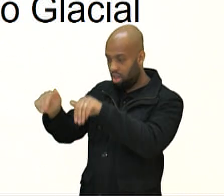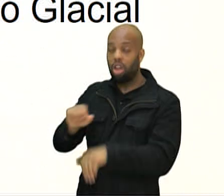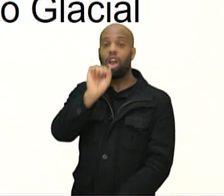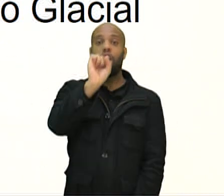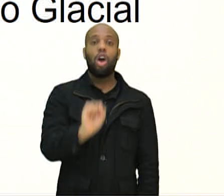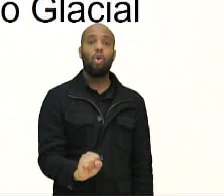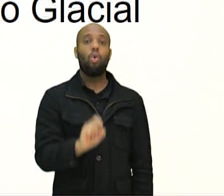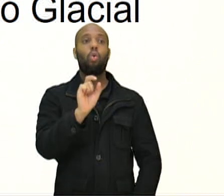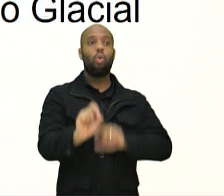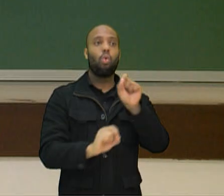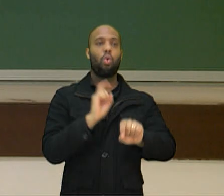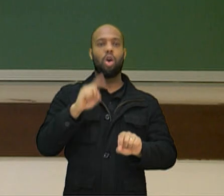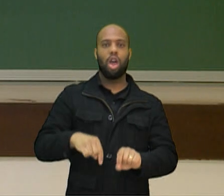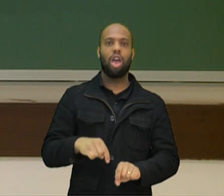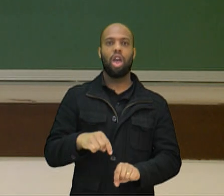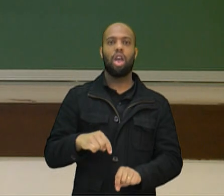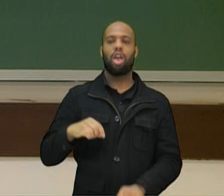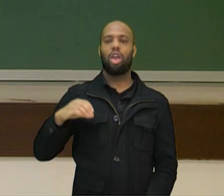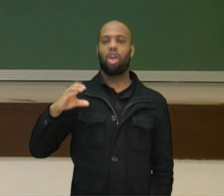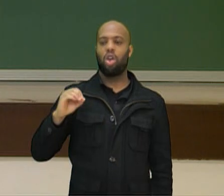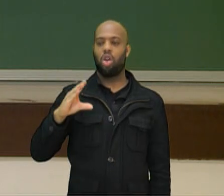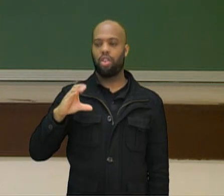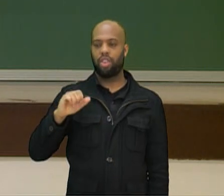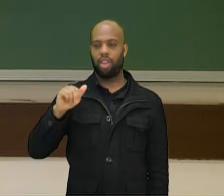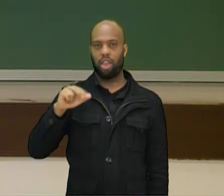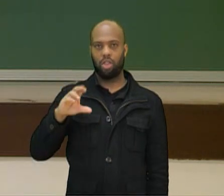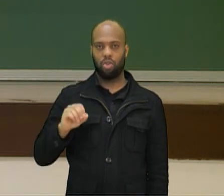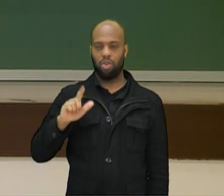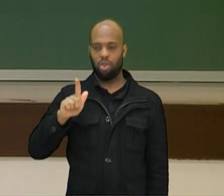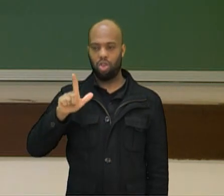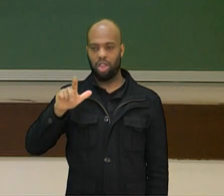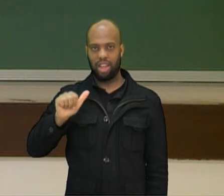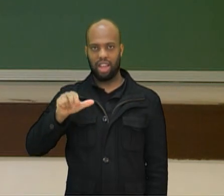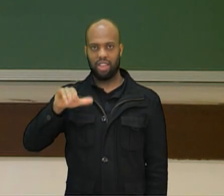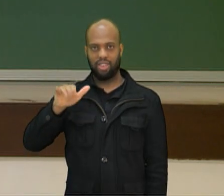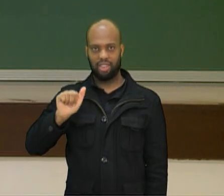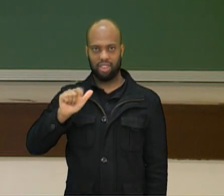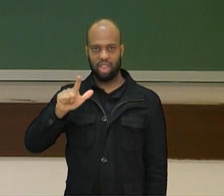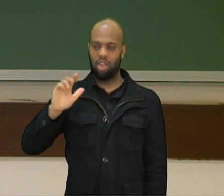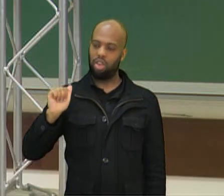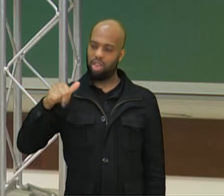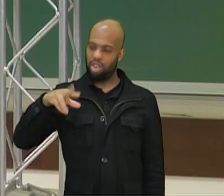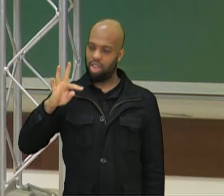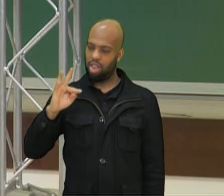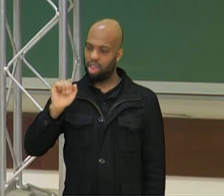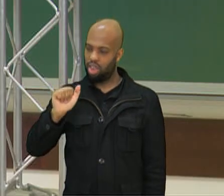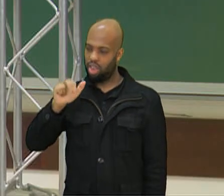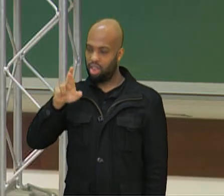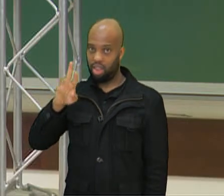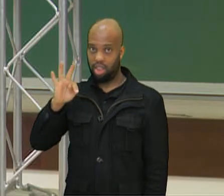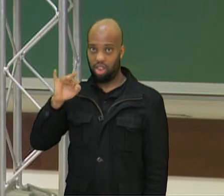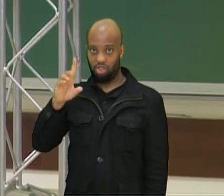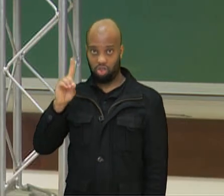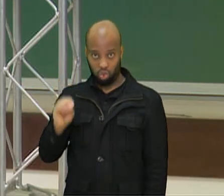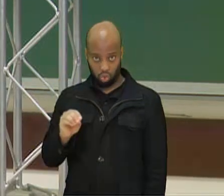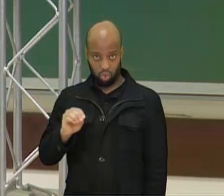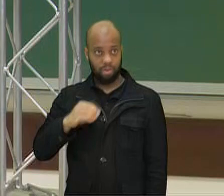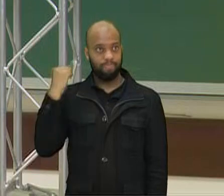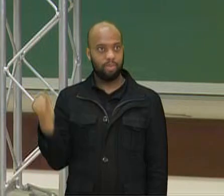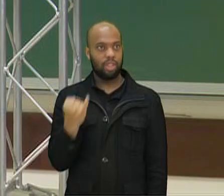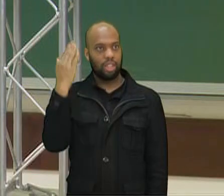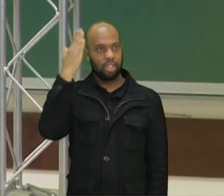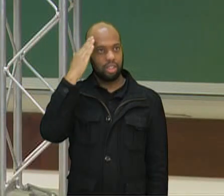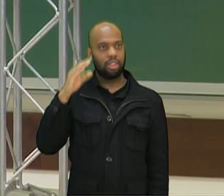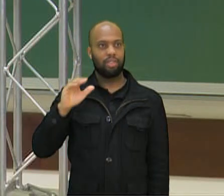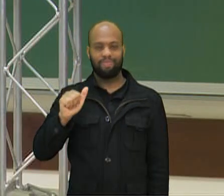pelo Oceano Glacial Antártico. Então, é importante a gente saber a localização desse